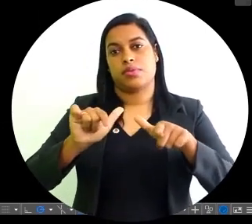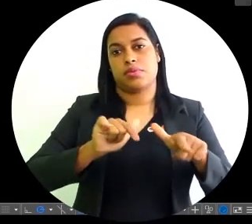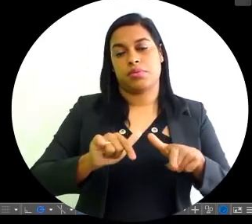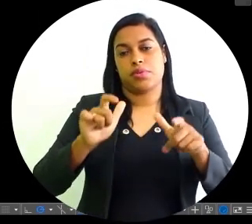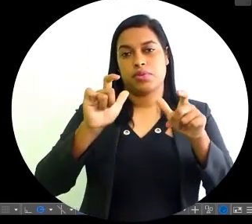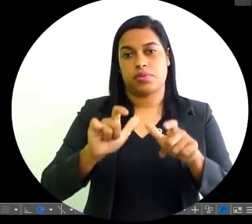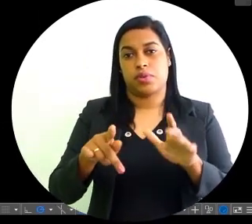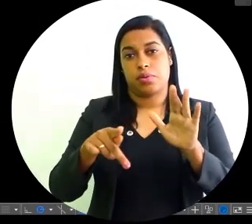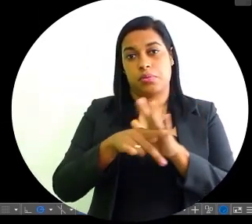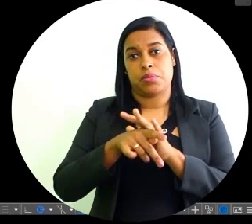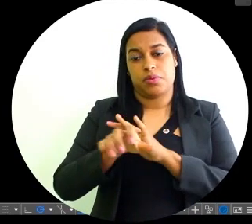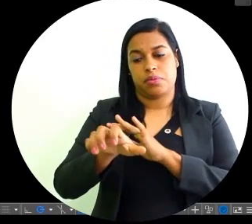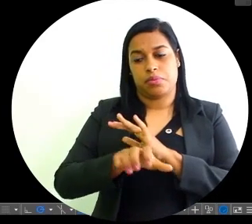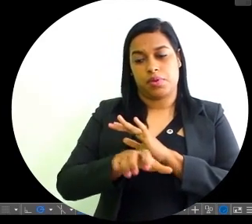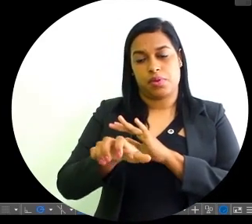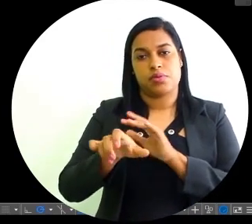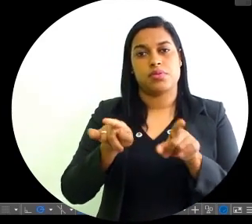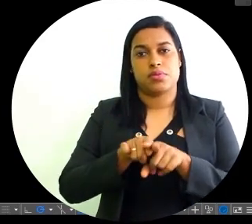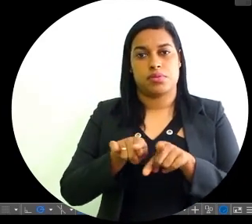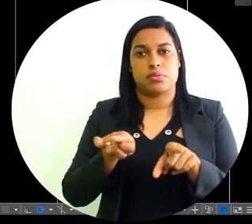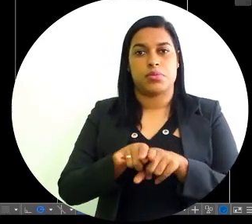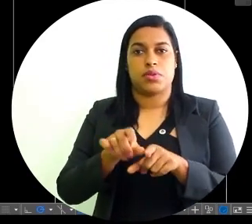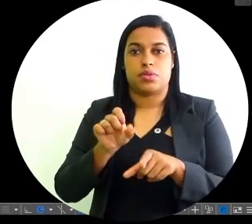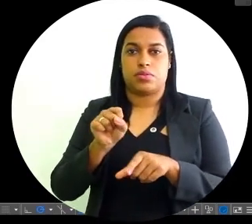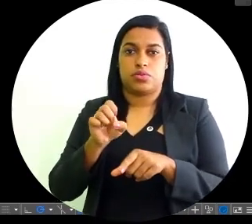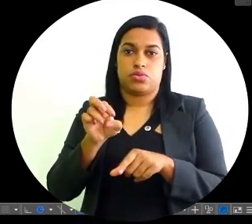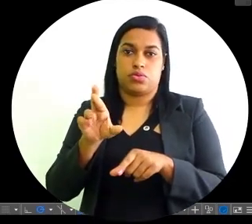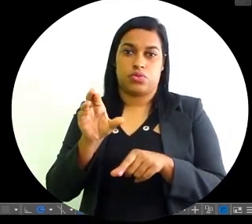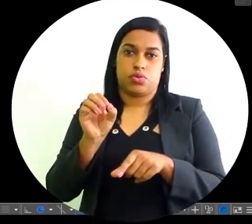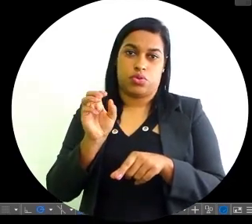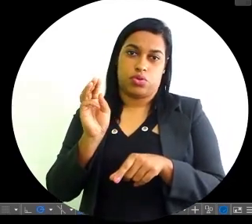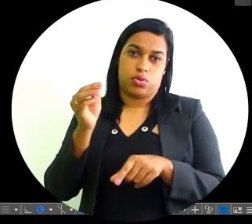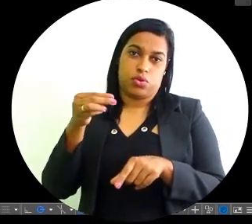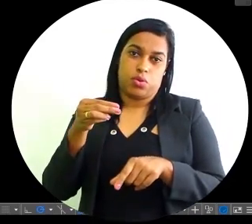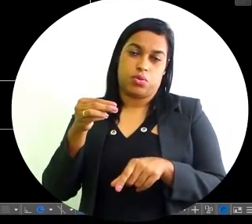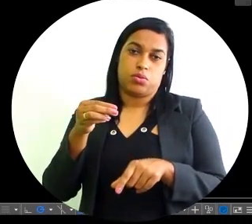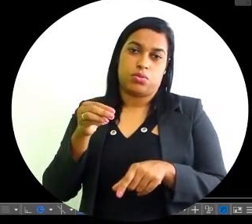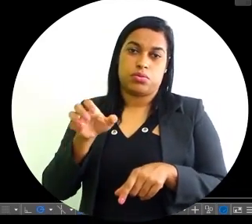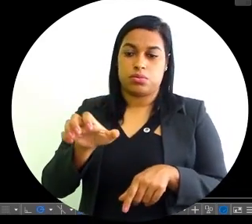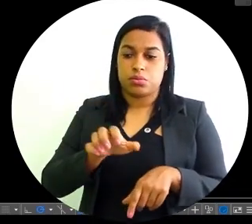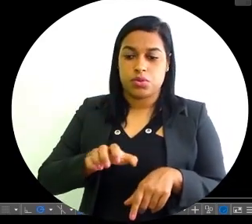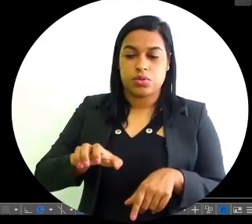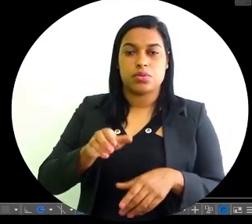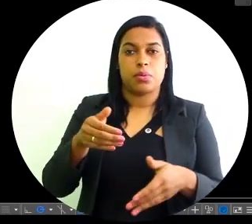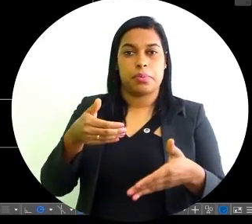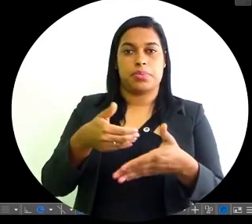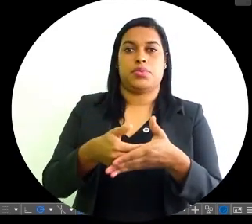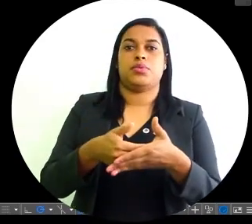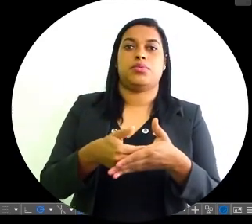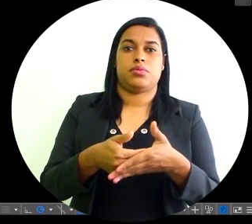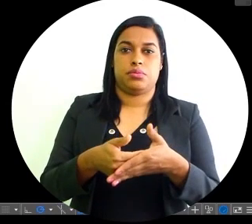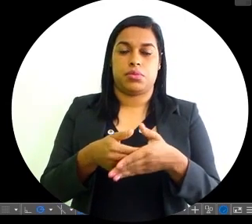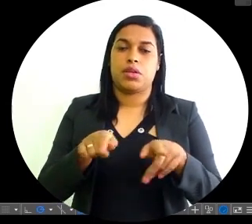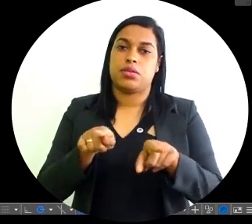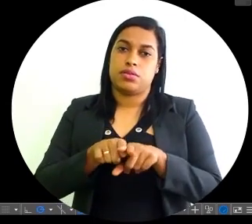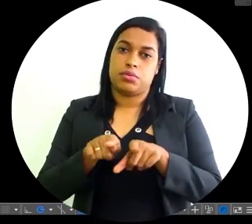no próprio mouse, no scroll do mouse em que eu tenho essa opção de aproximar